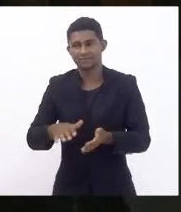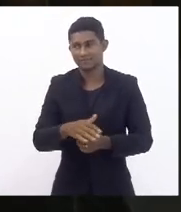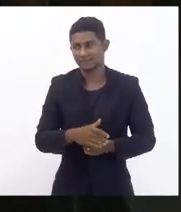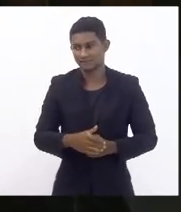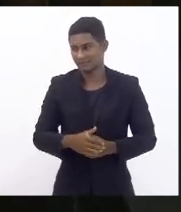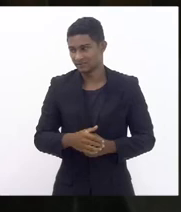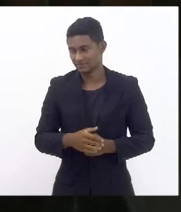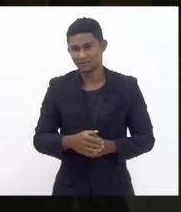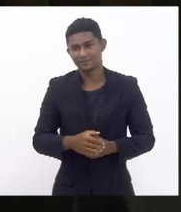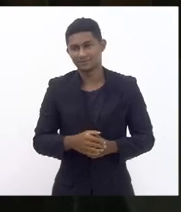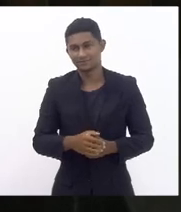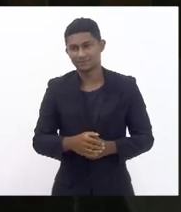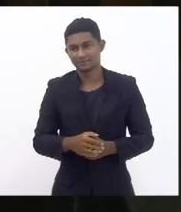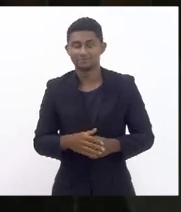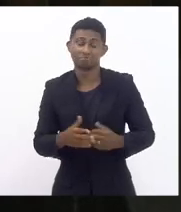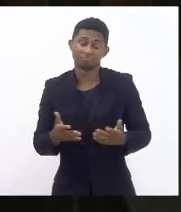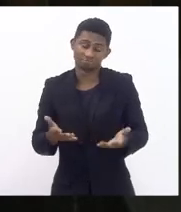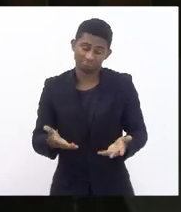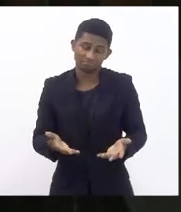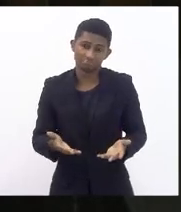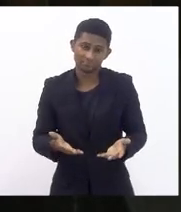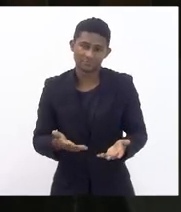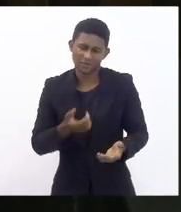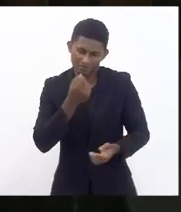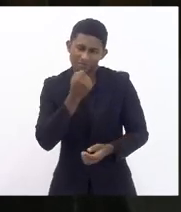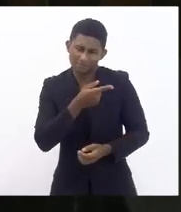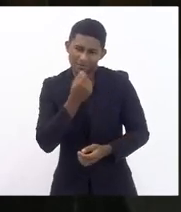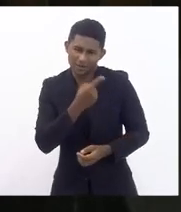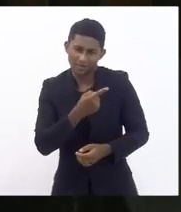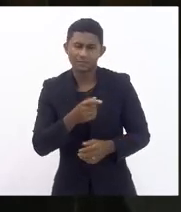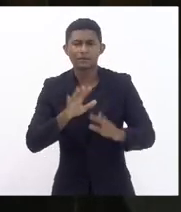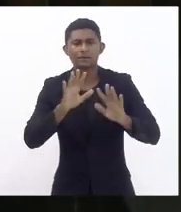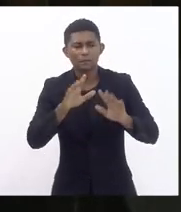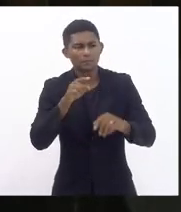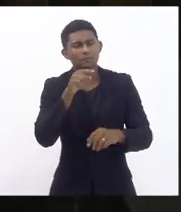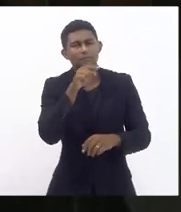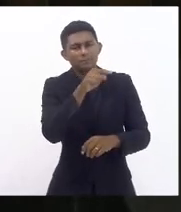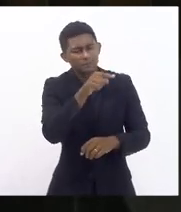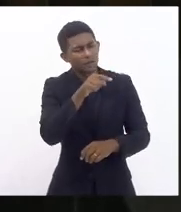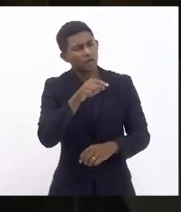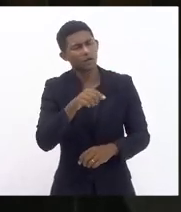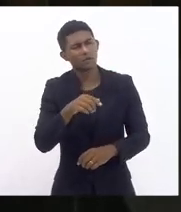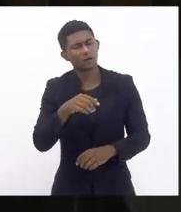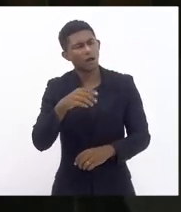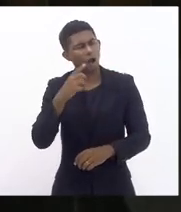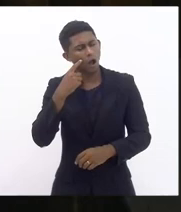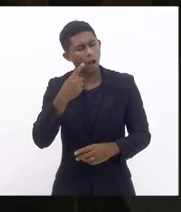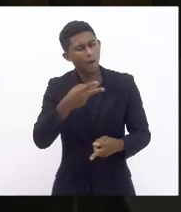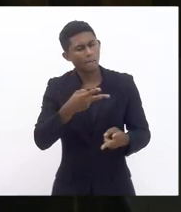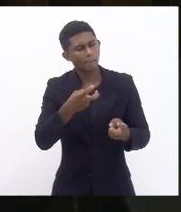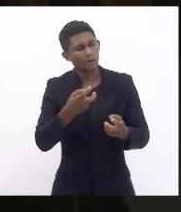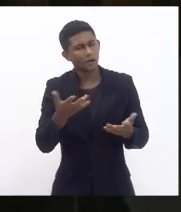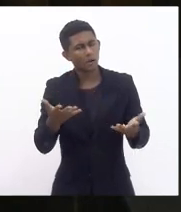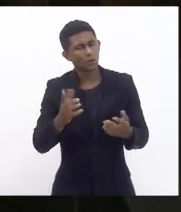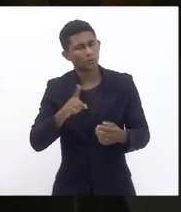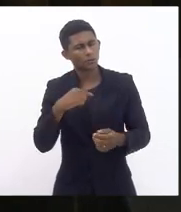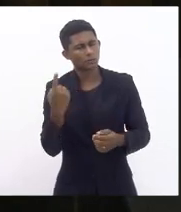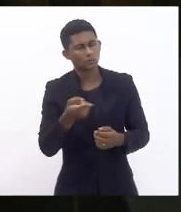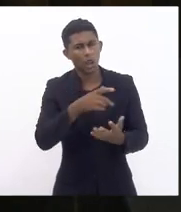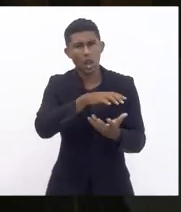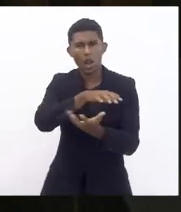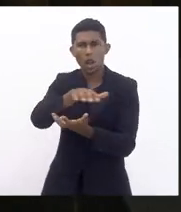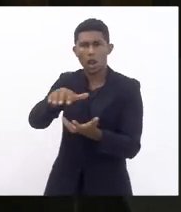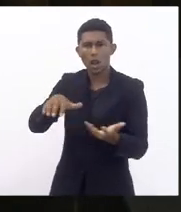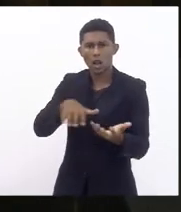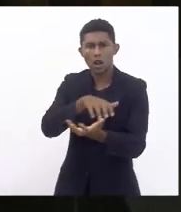mostrar a situação crítica que nós estamos vivendo. E a tia